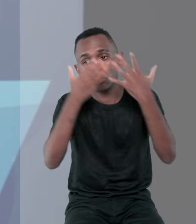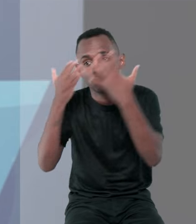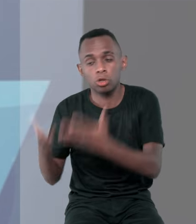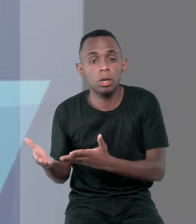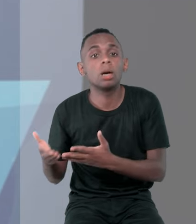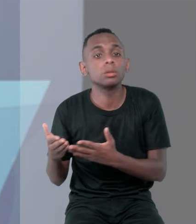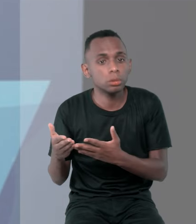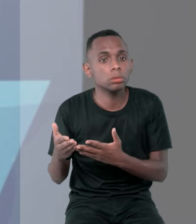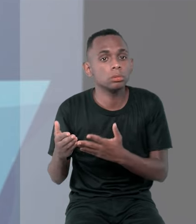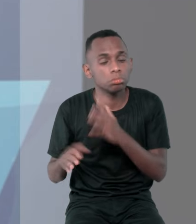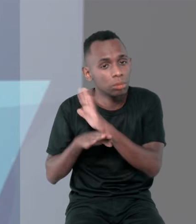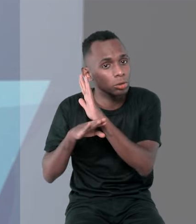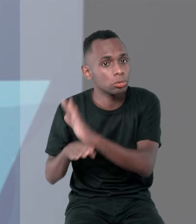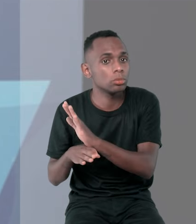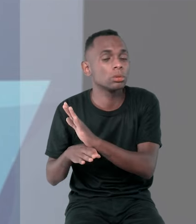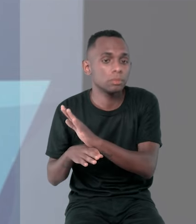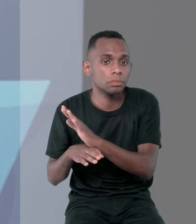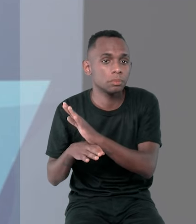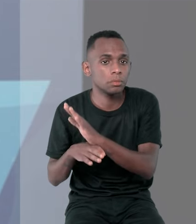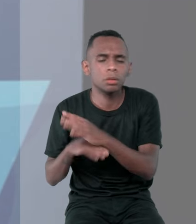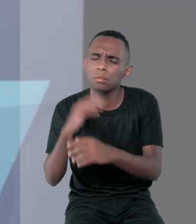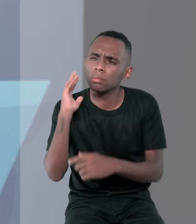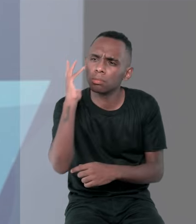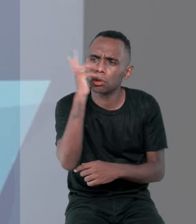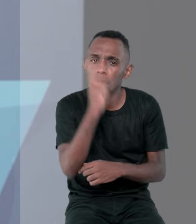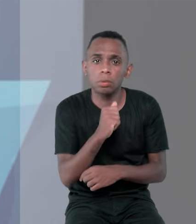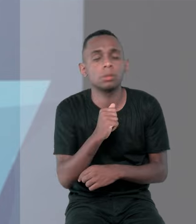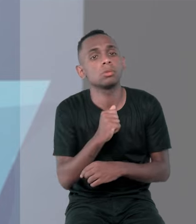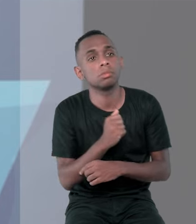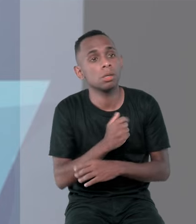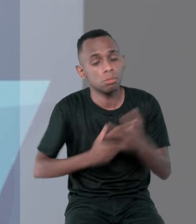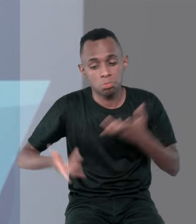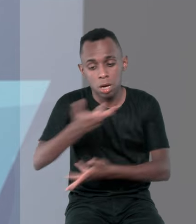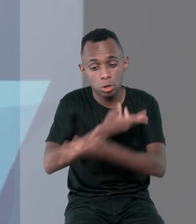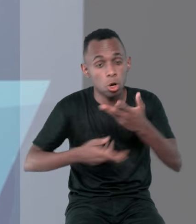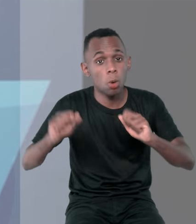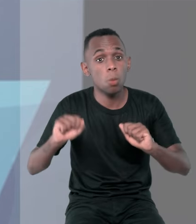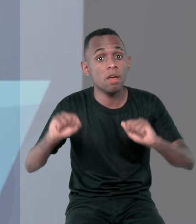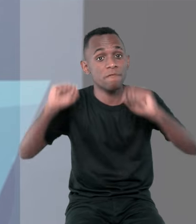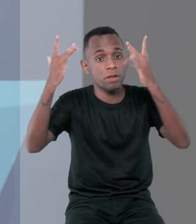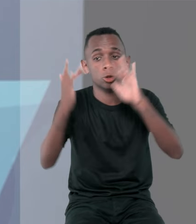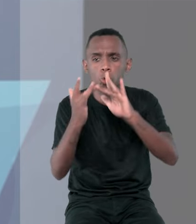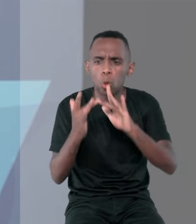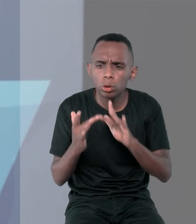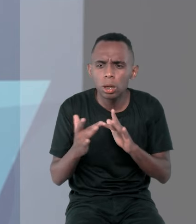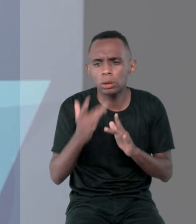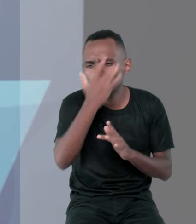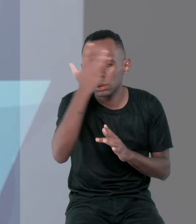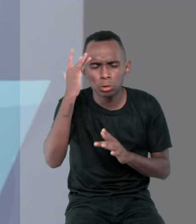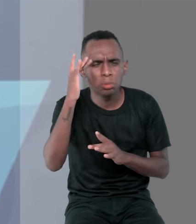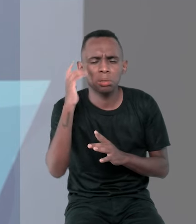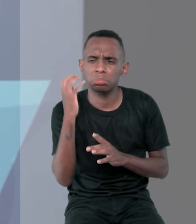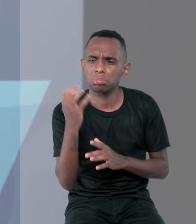também de ajuda. Então foi muito bonito. E a troca que eu tive também nos eventos com o público também foi